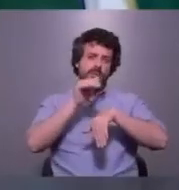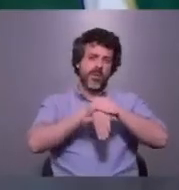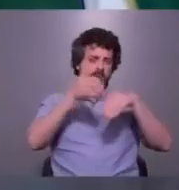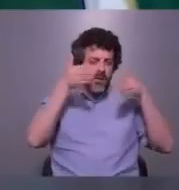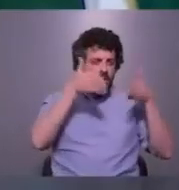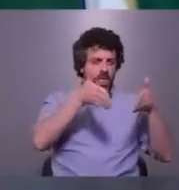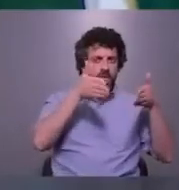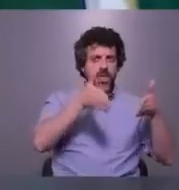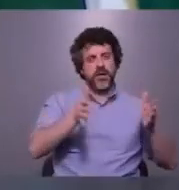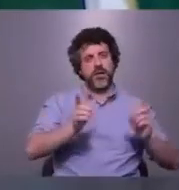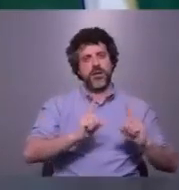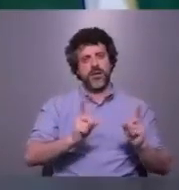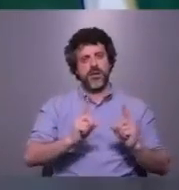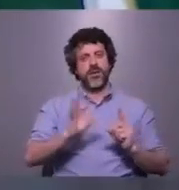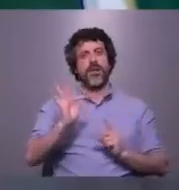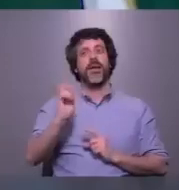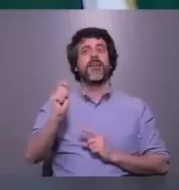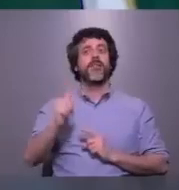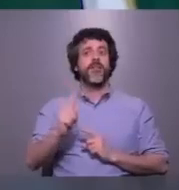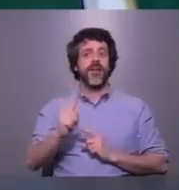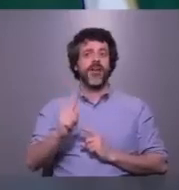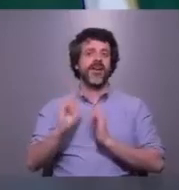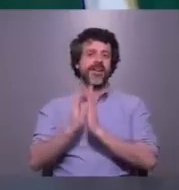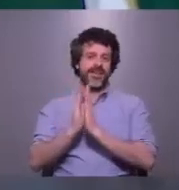os nossos pecados, mas a fé da vostra